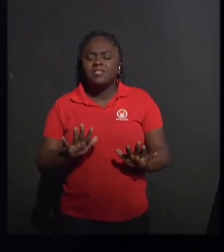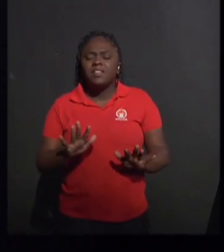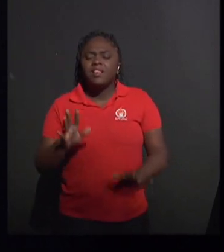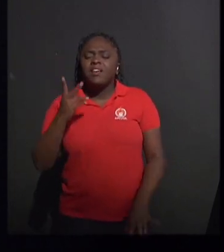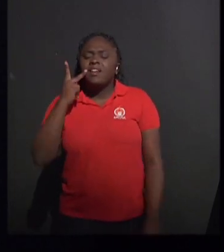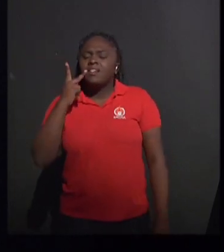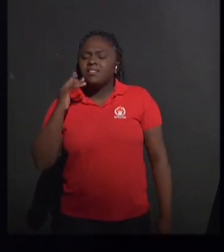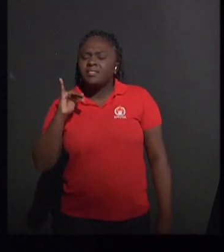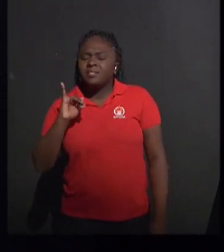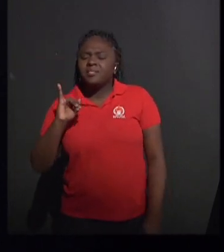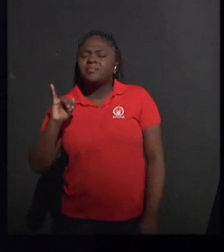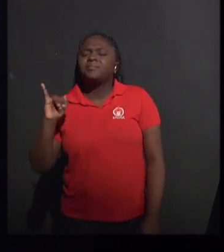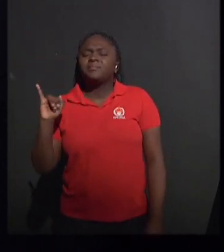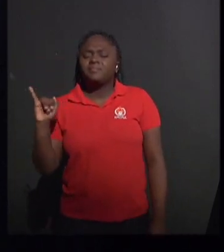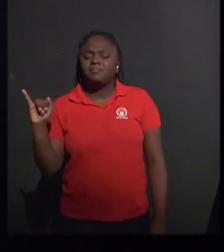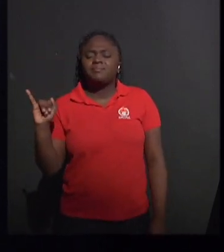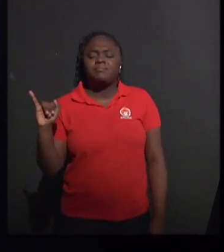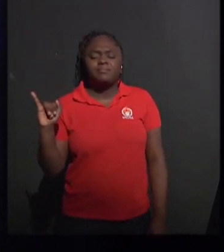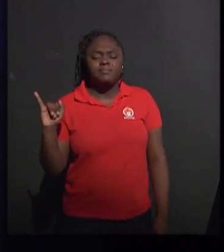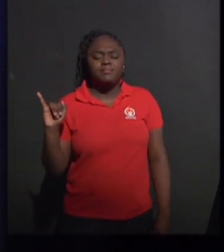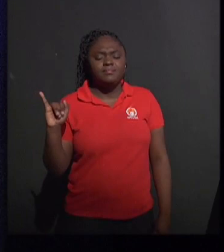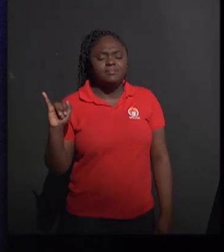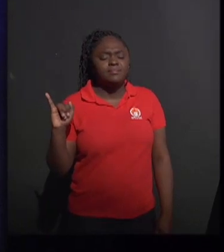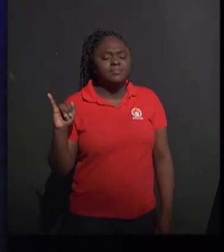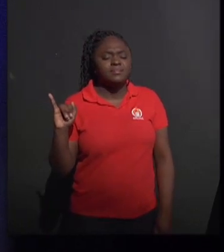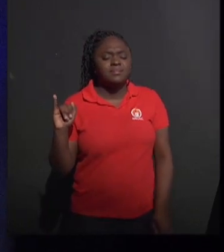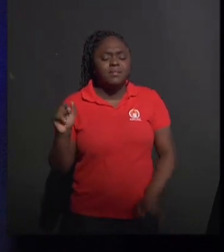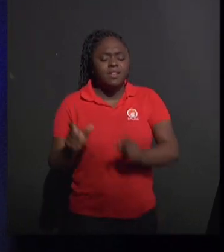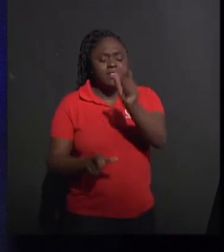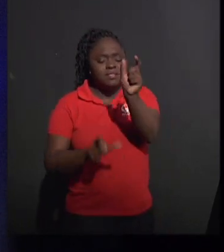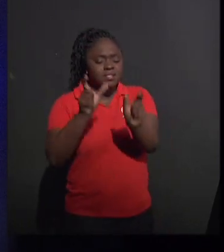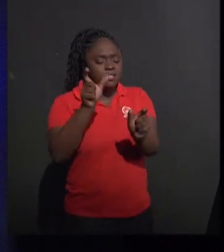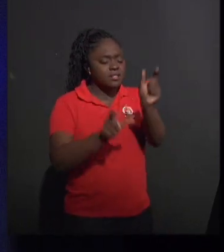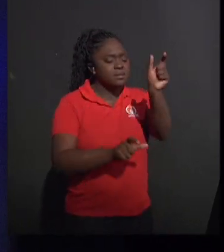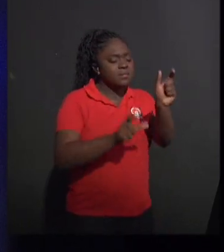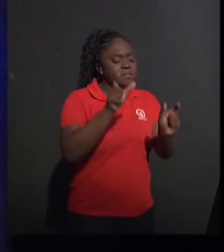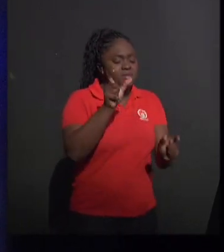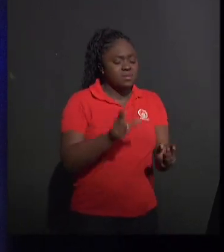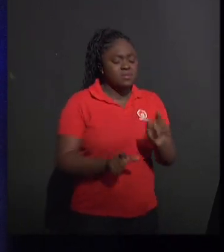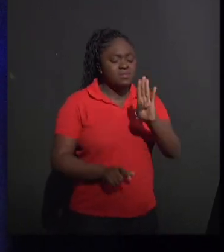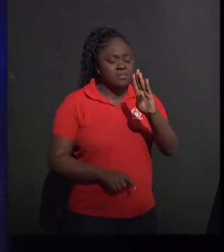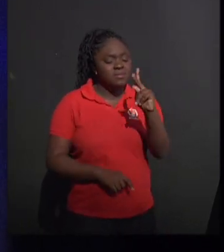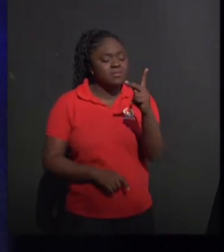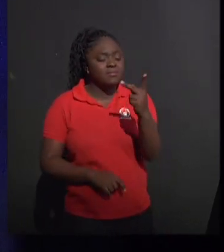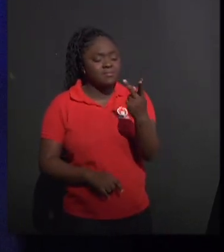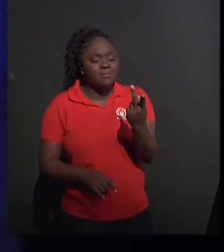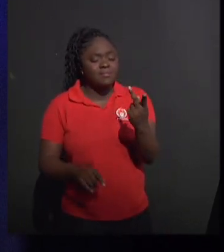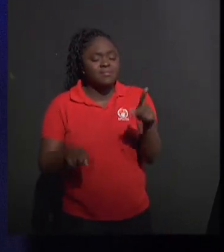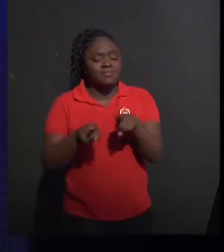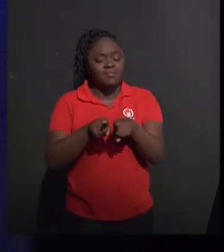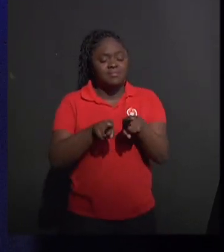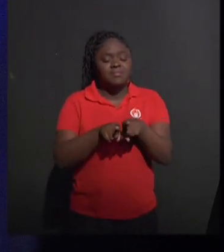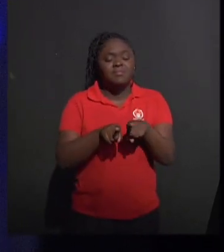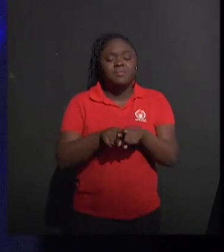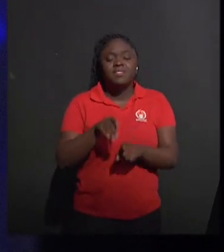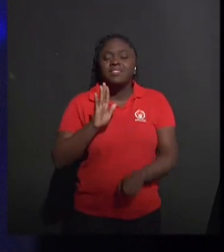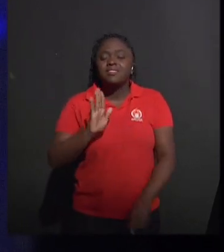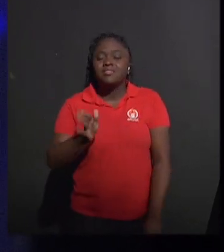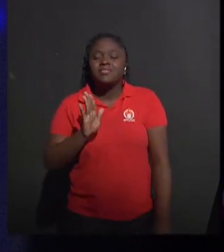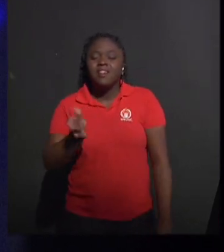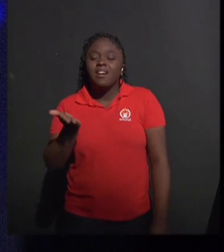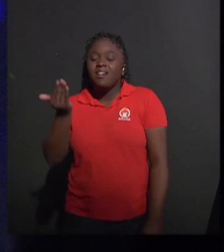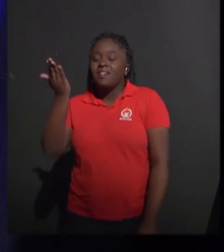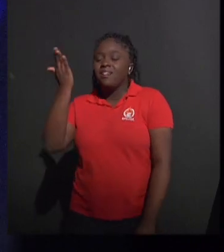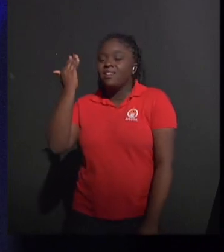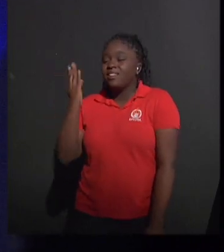Pai, que não apenas em Belo Horizonte, quantos que te conheceram, mas